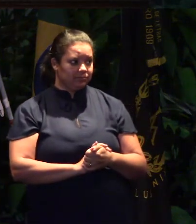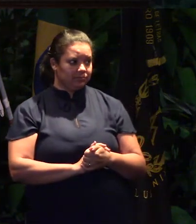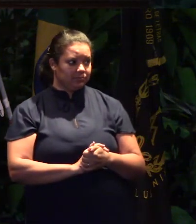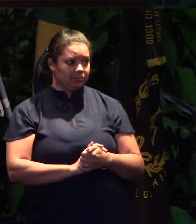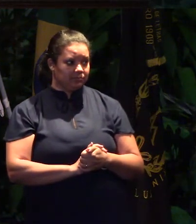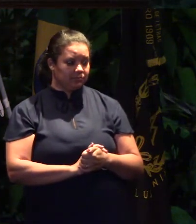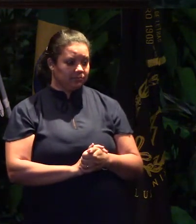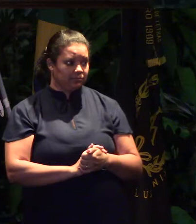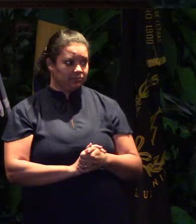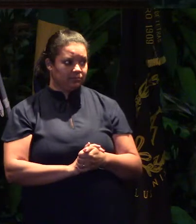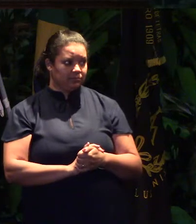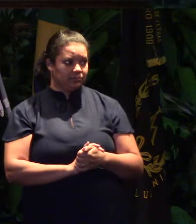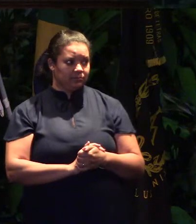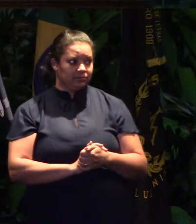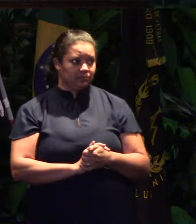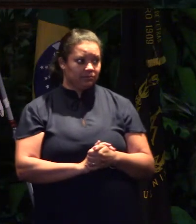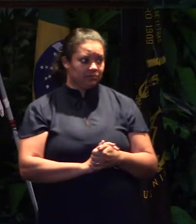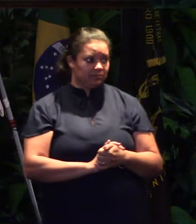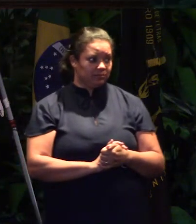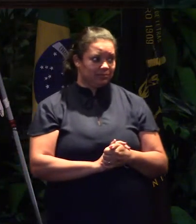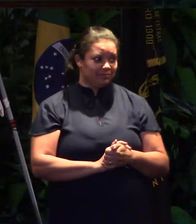Quem quiser colocar alguma questão... Só um minutinho.